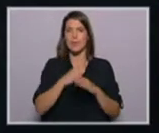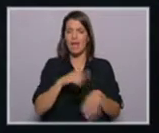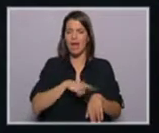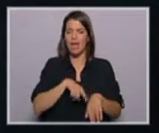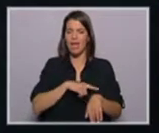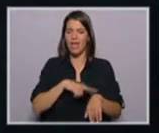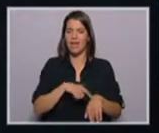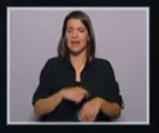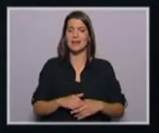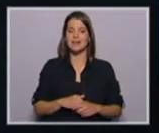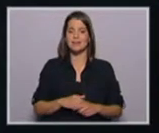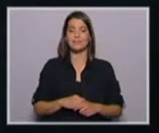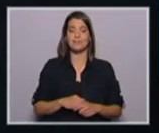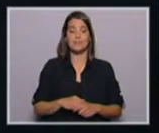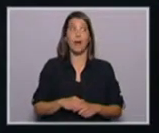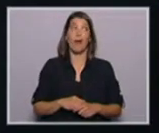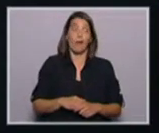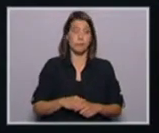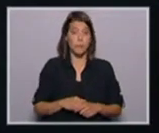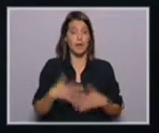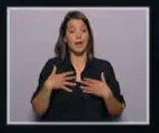todo? Olha, com cansaço,